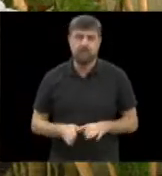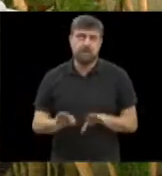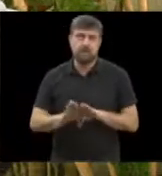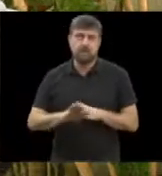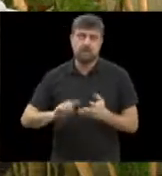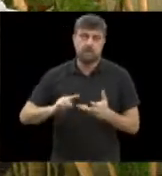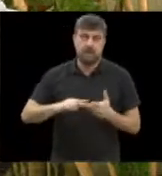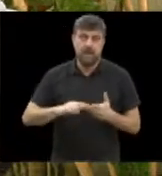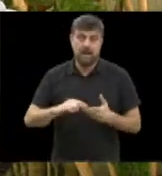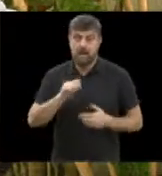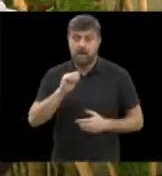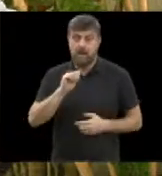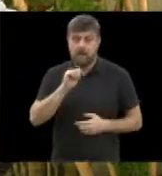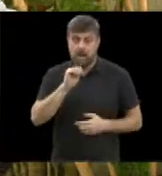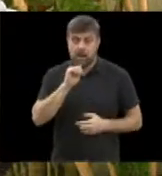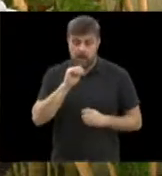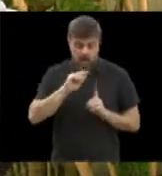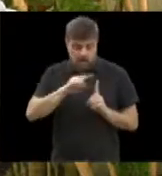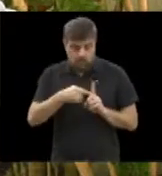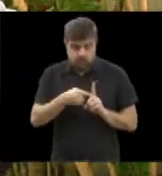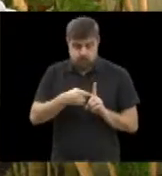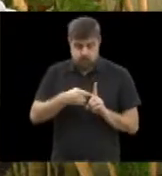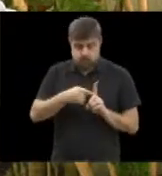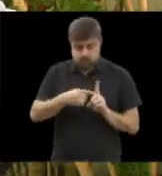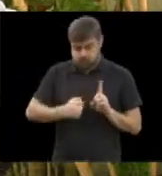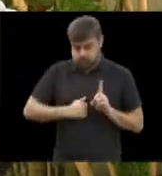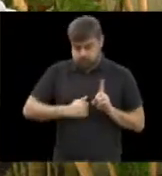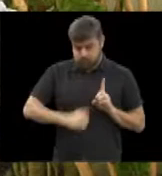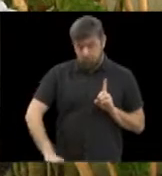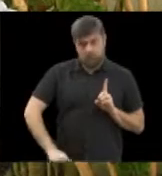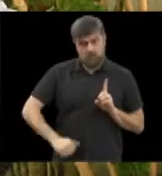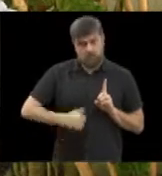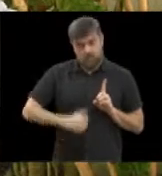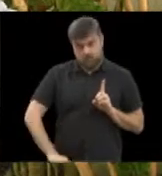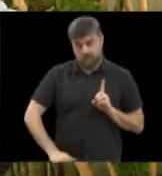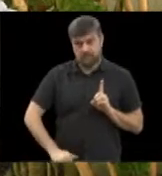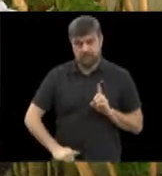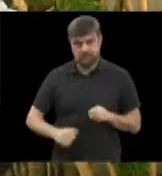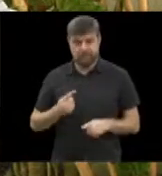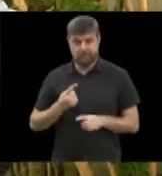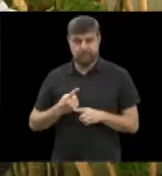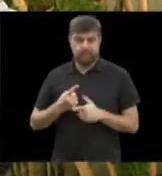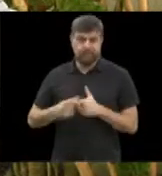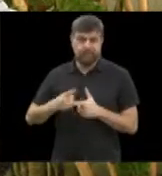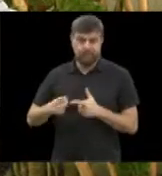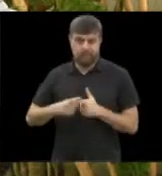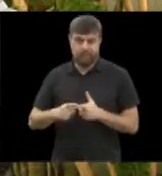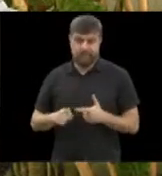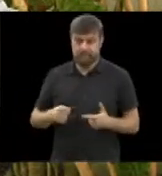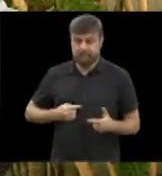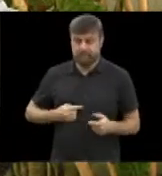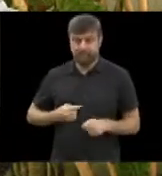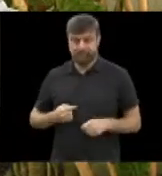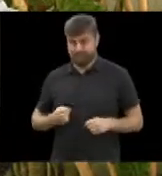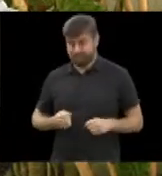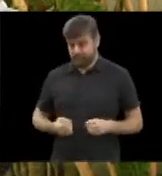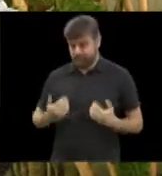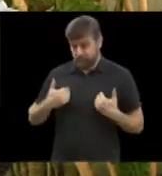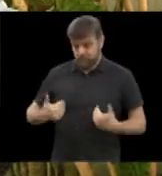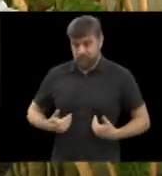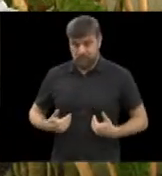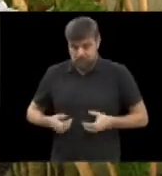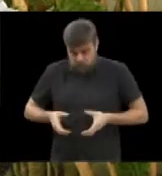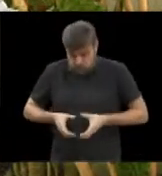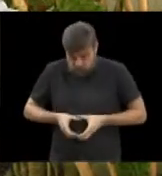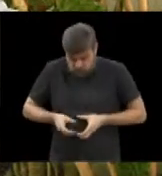mulher aborta. Ela aborta por um problema imunológico. Então, ela a partir do momento que ela implanta o embrião